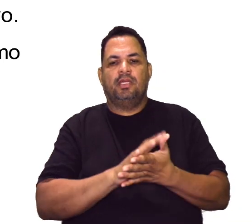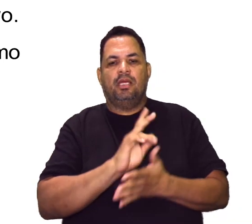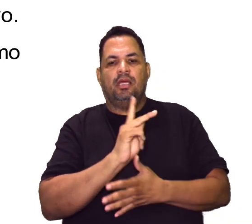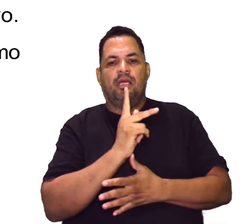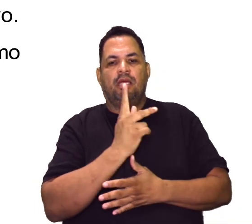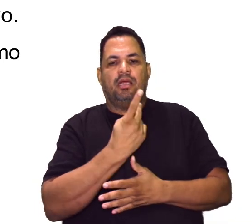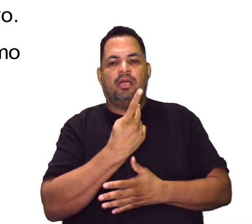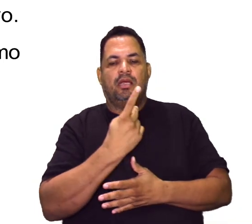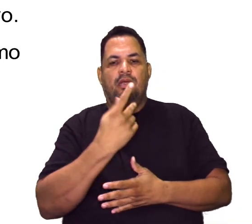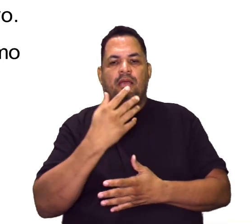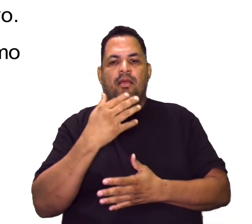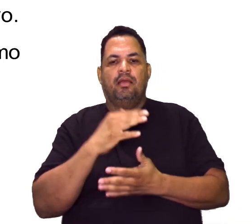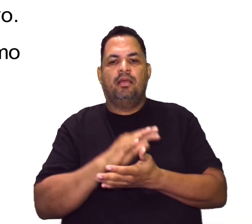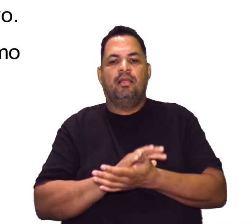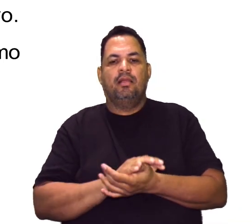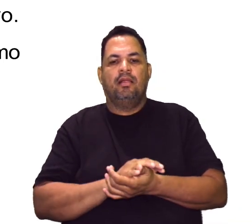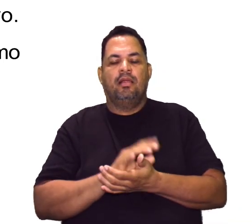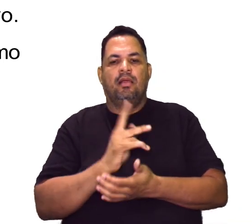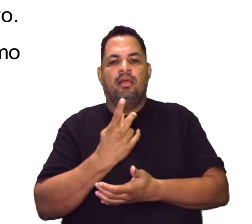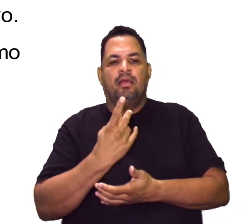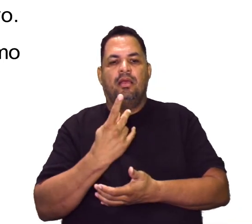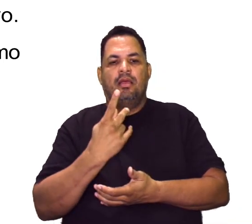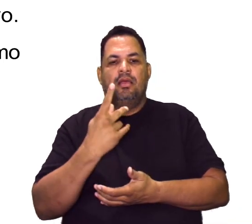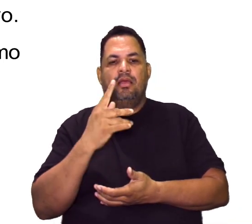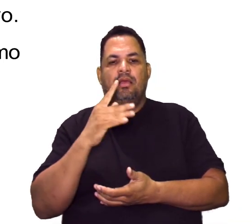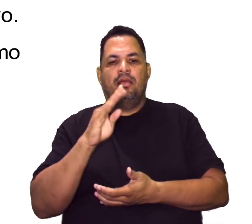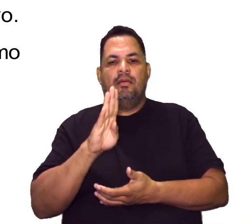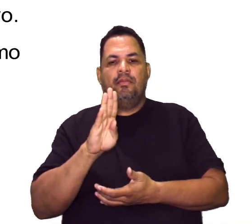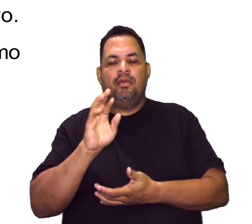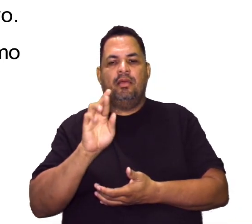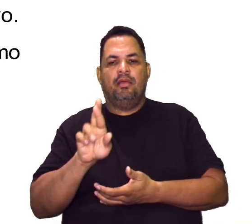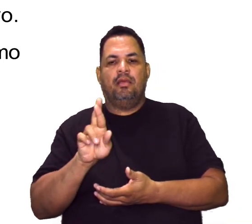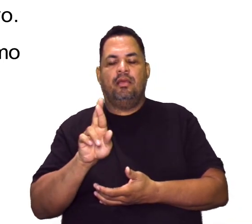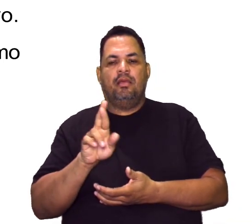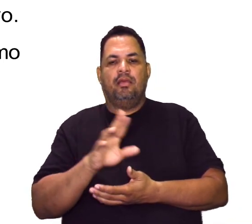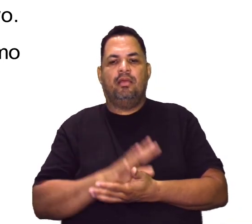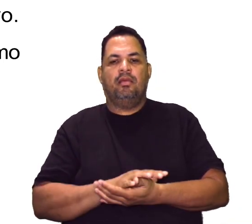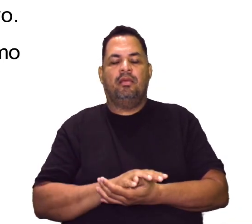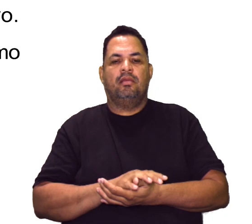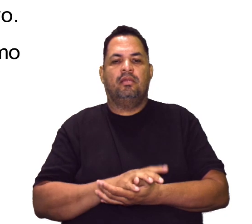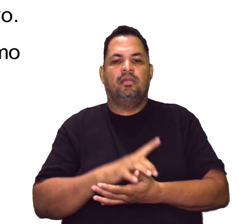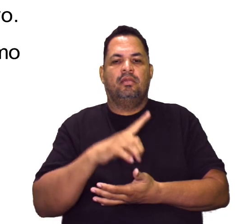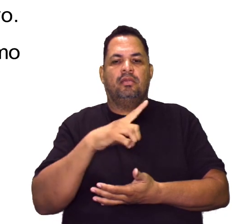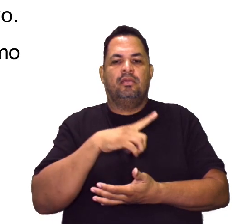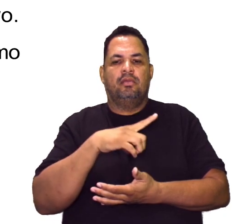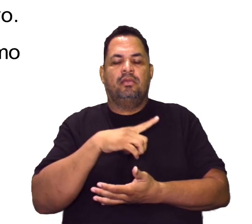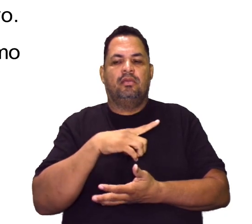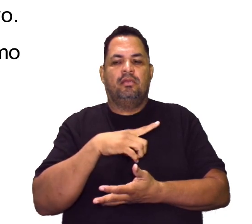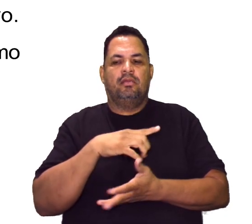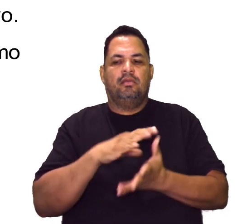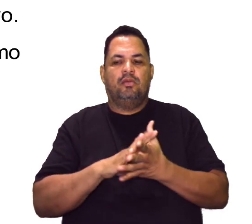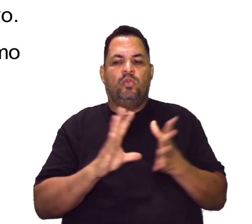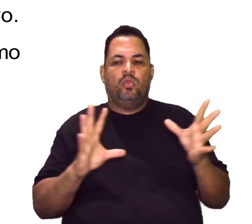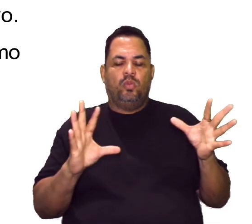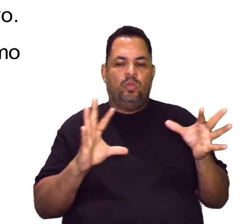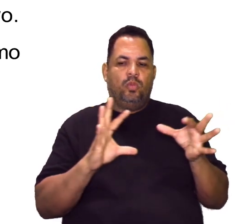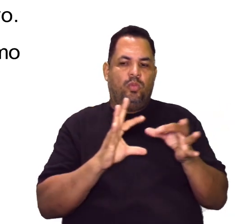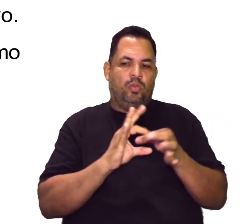HBr, H, olha aí. Todas as ligações aqui, elas são ligações